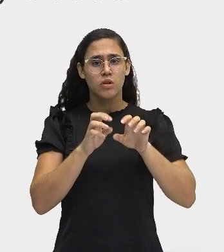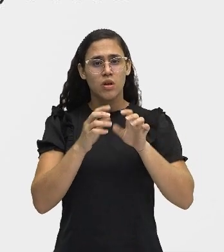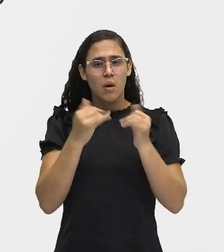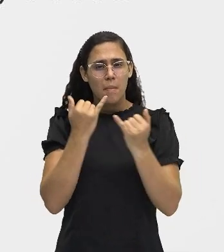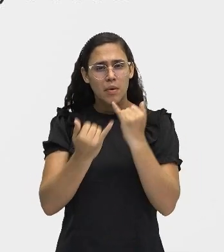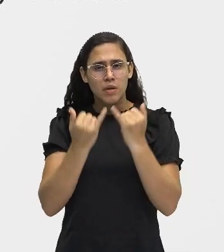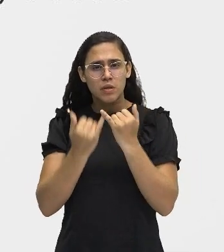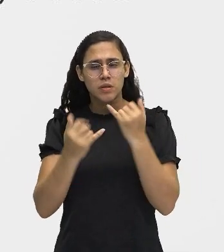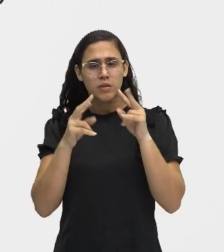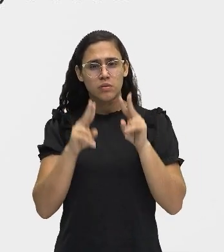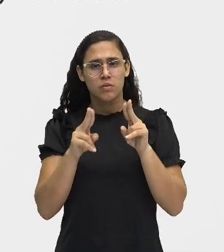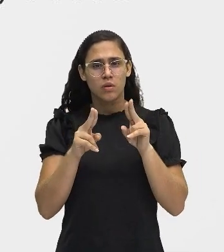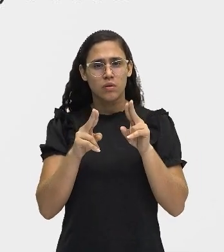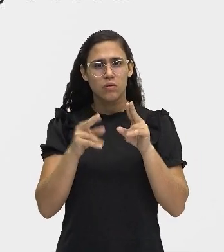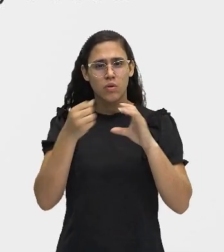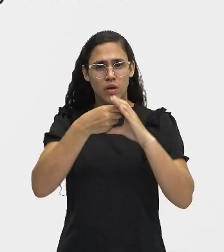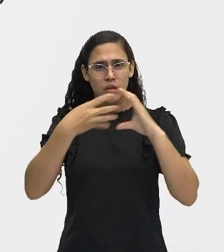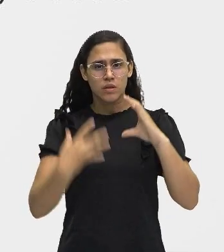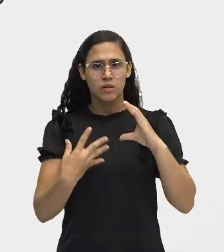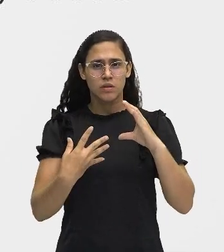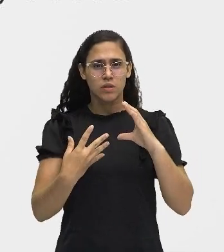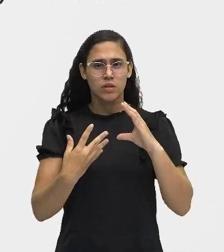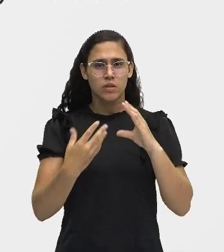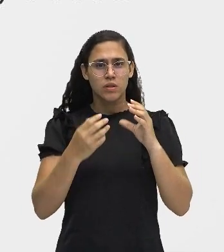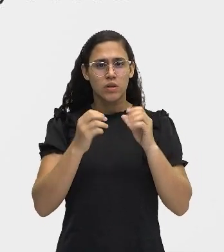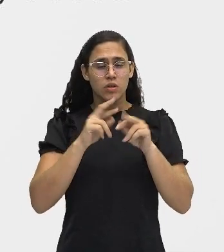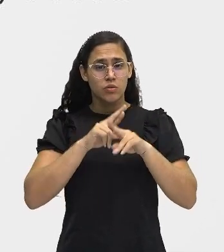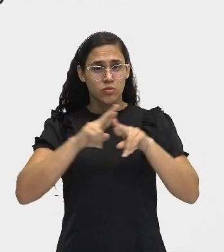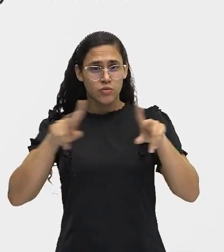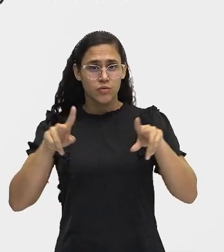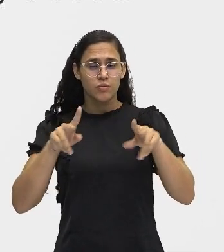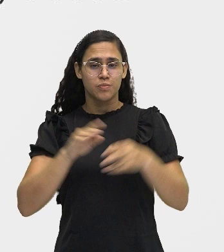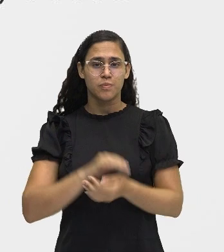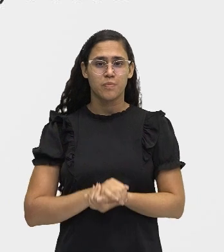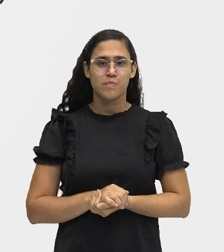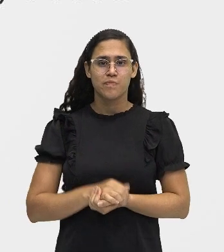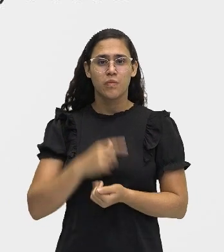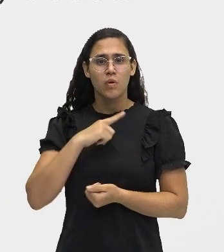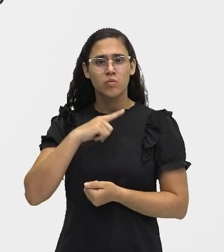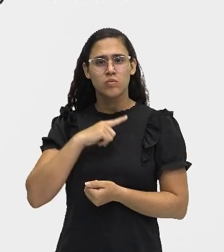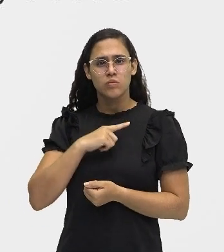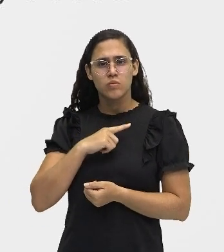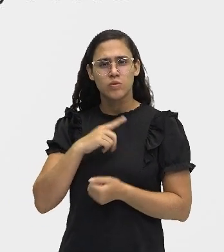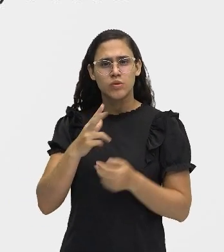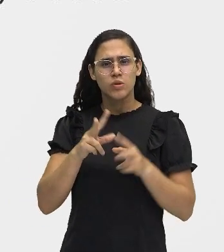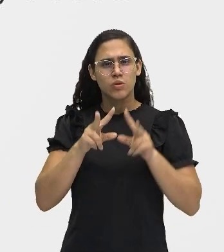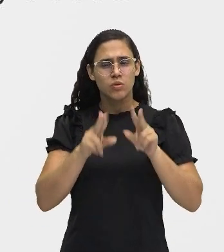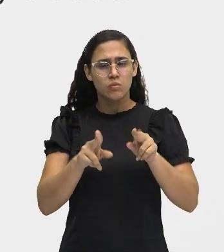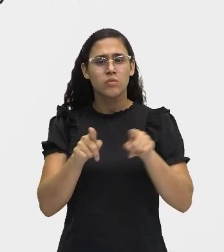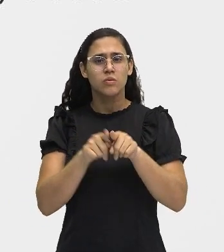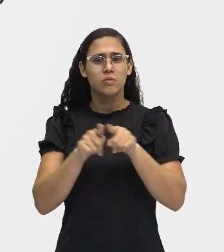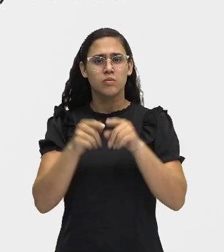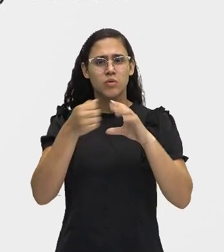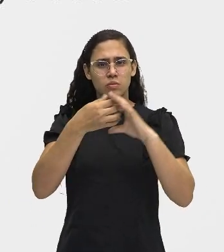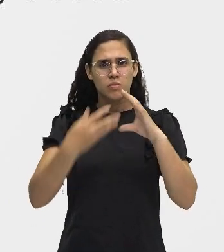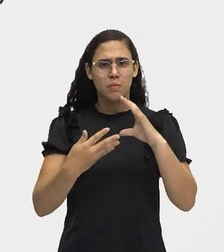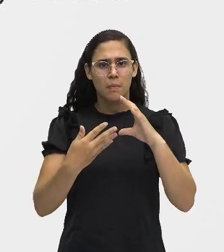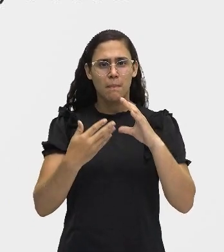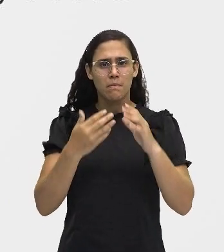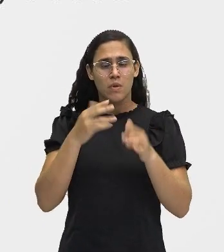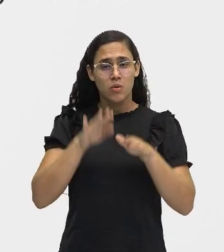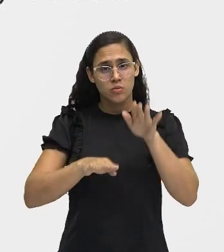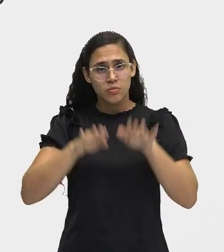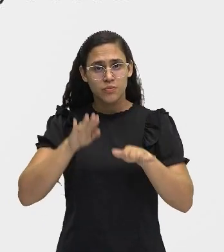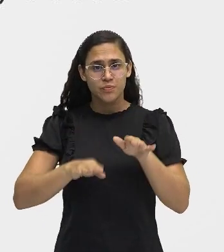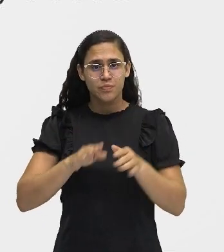função, é possível inferir, né, que em algum momento essas espécies possuíram um ancestral em comum, né? Então a gente viu também que as